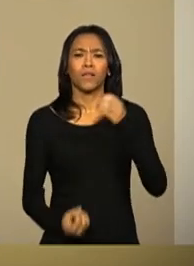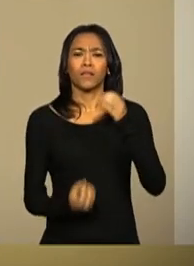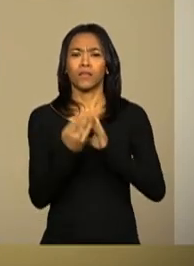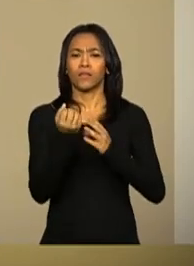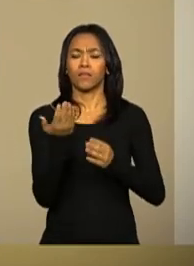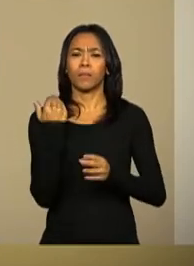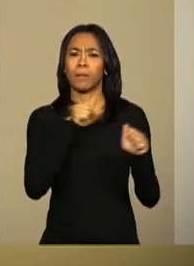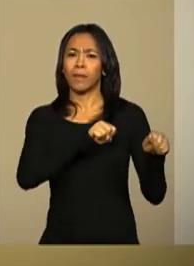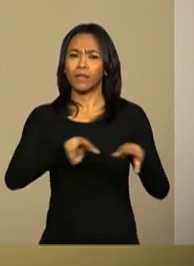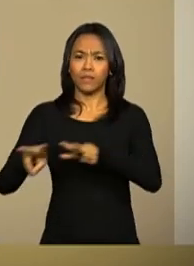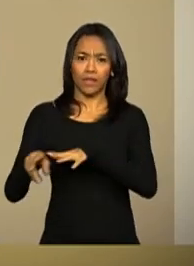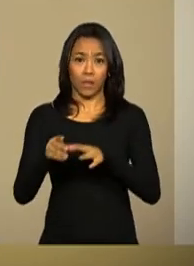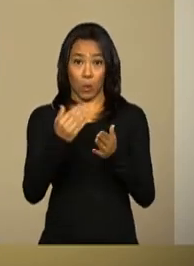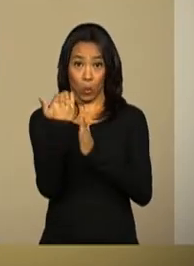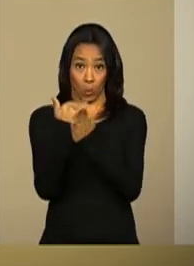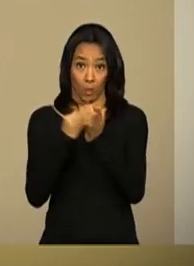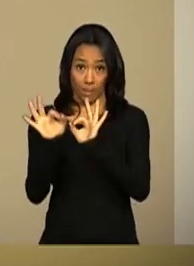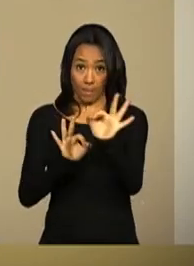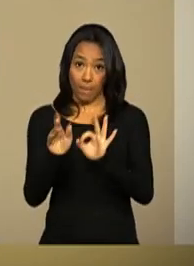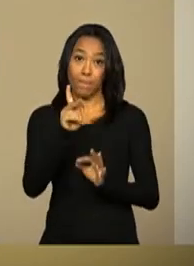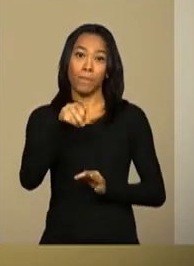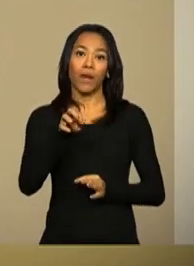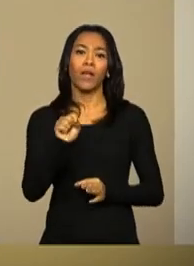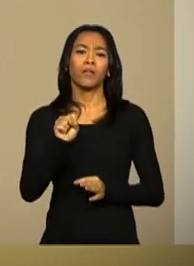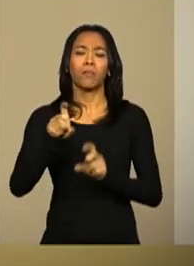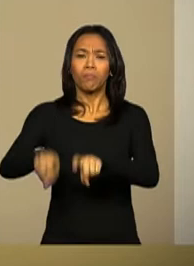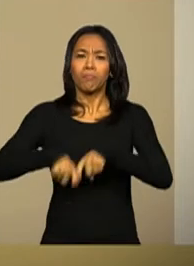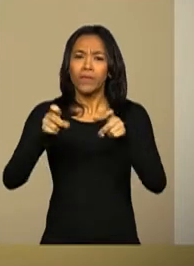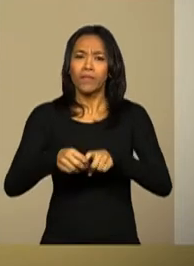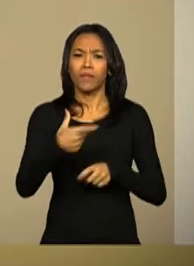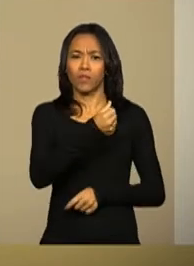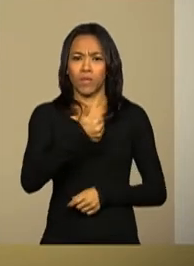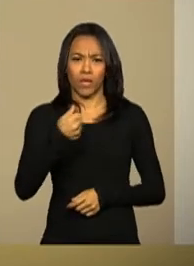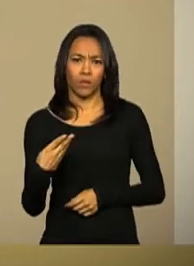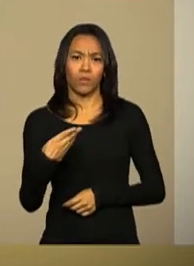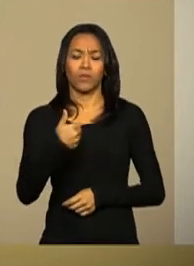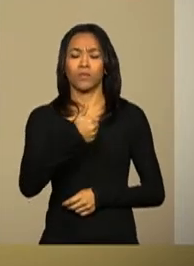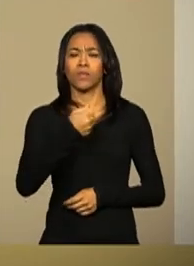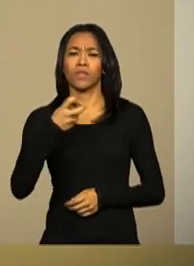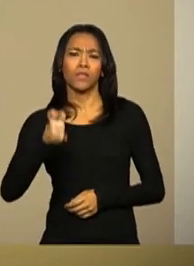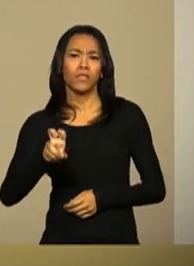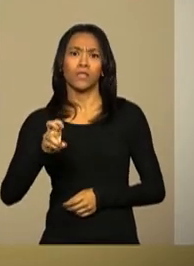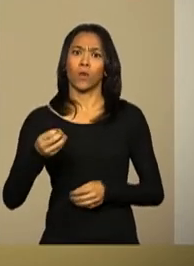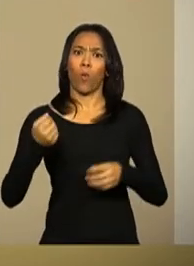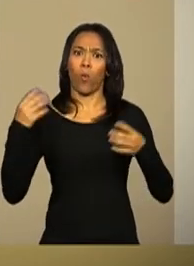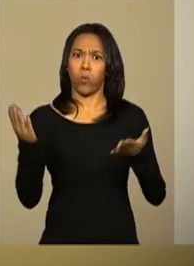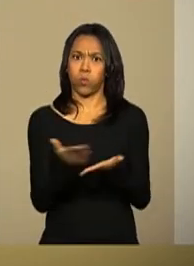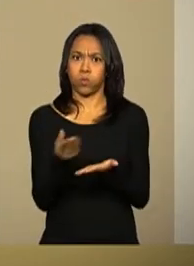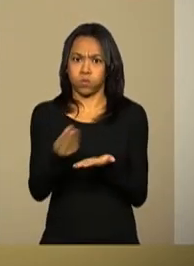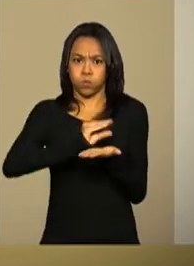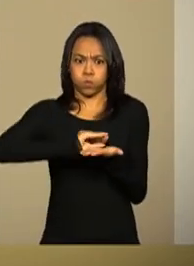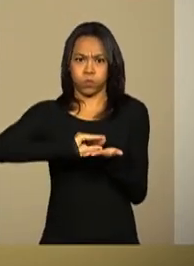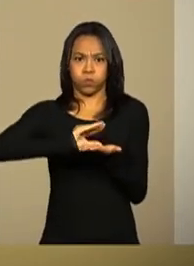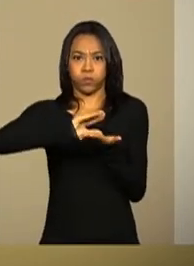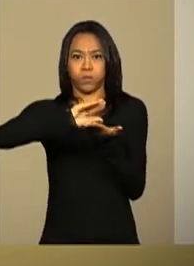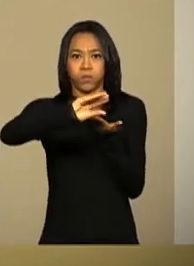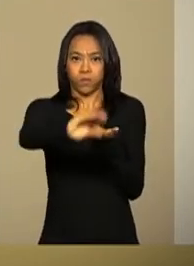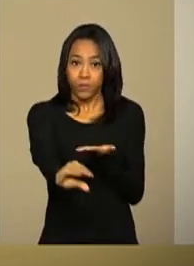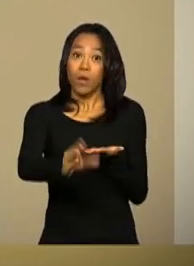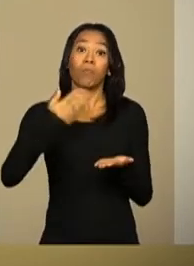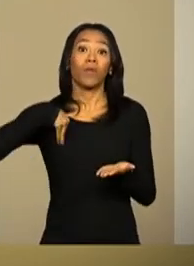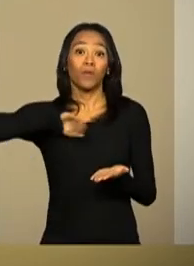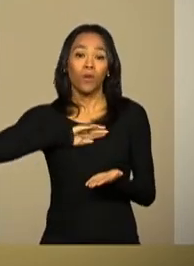lançou na semana passada o plano agrícola e pecuário para safra 2014/2015 um grande volume de recursos para